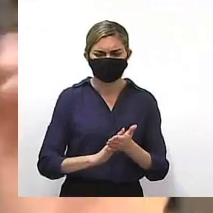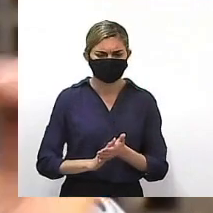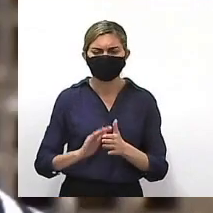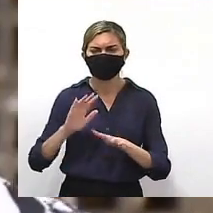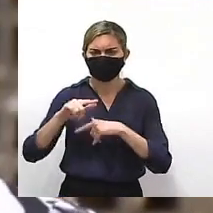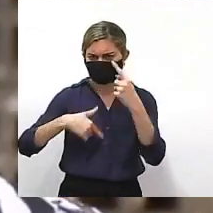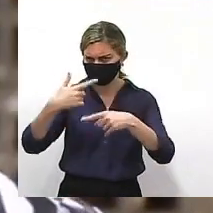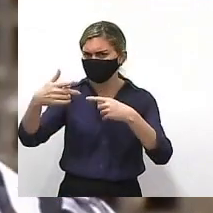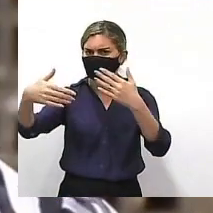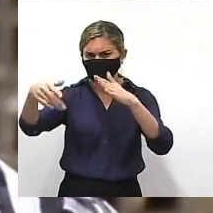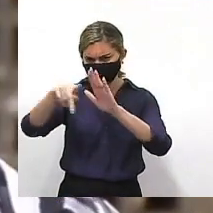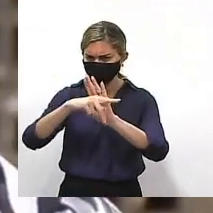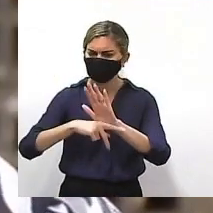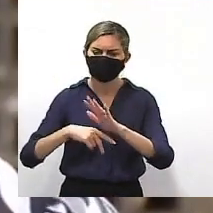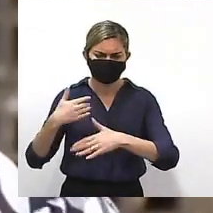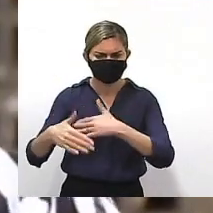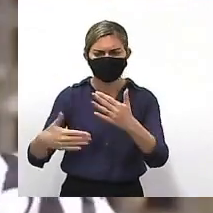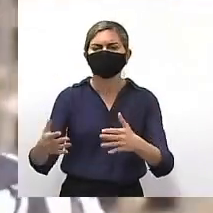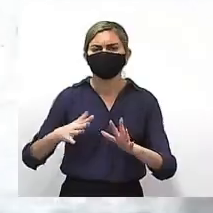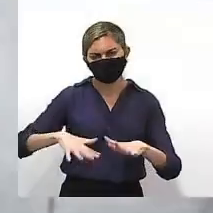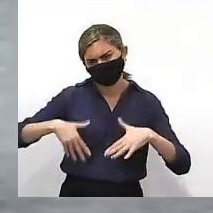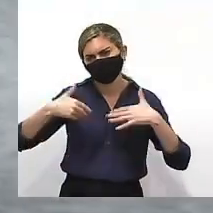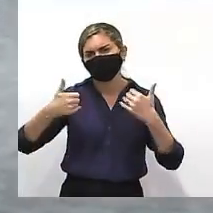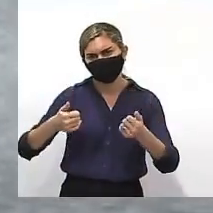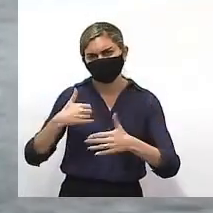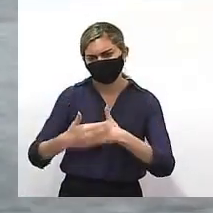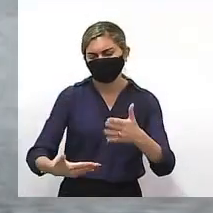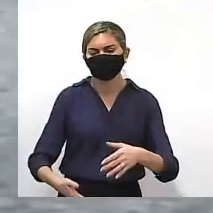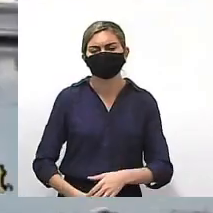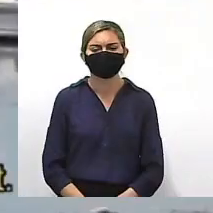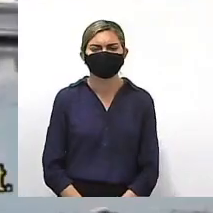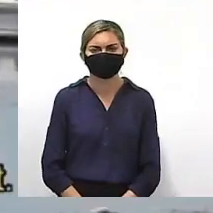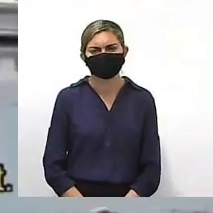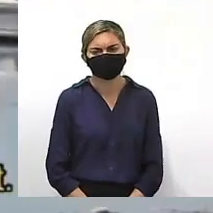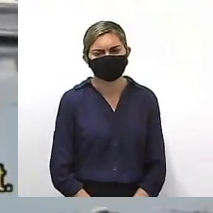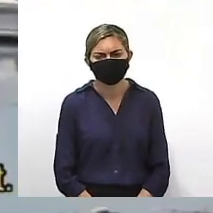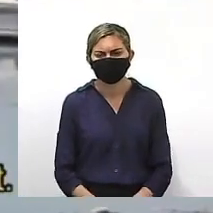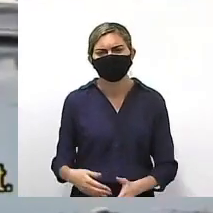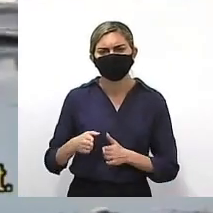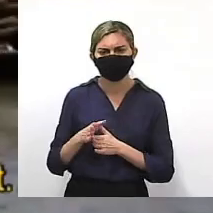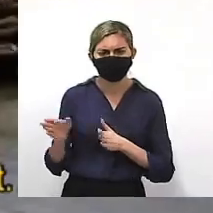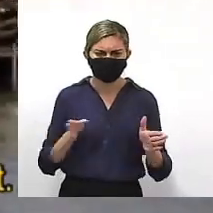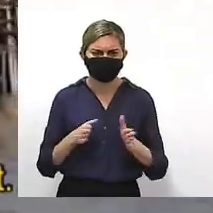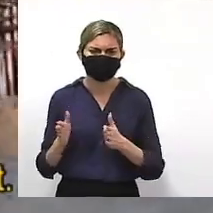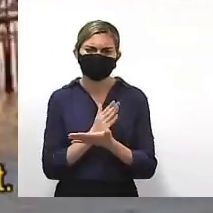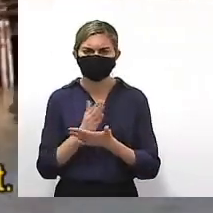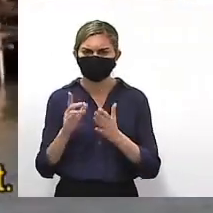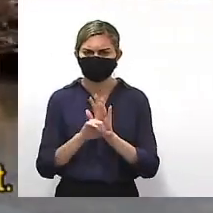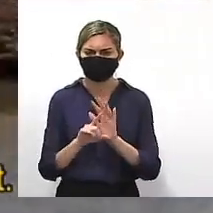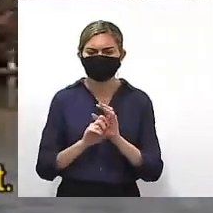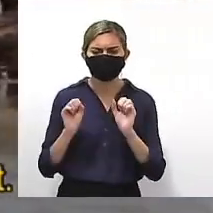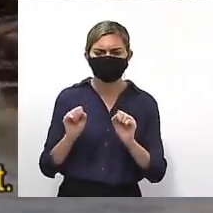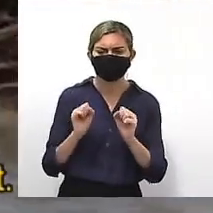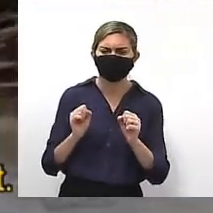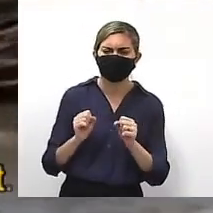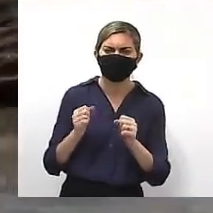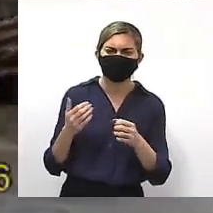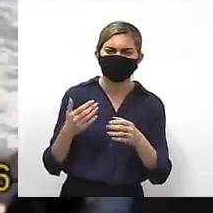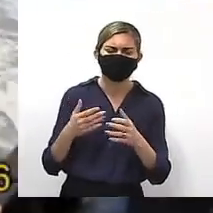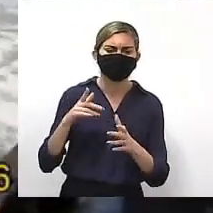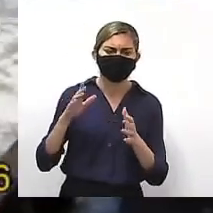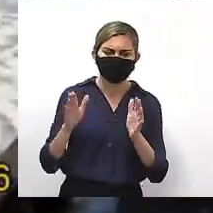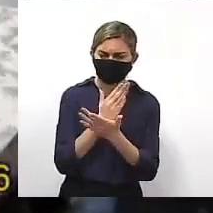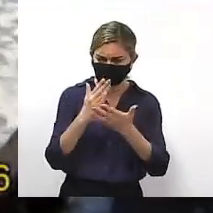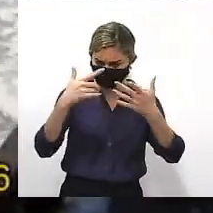projetos, né? Aí foi melhorando. O acesso ao continente só era possível por meio de